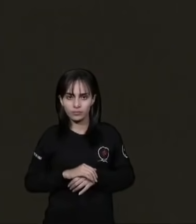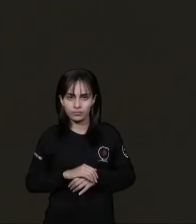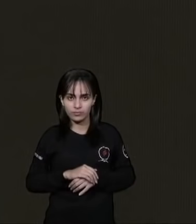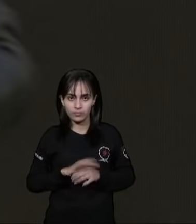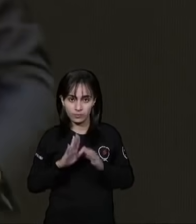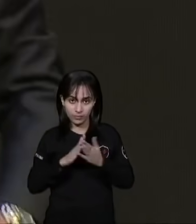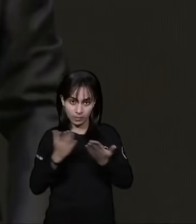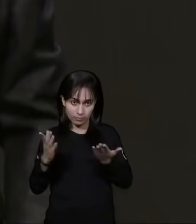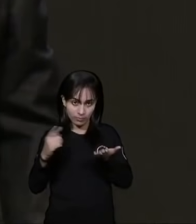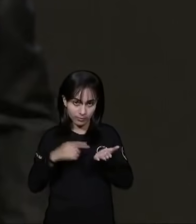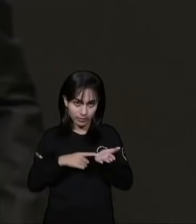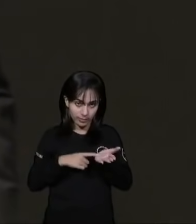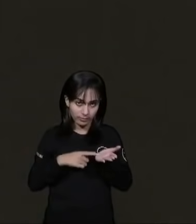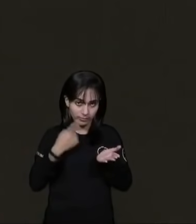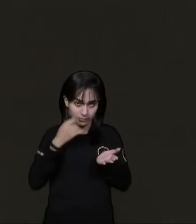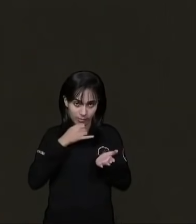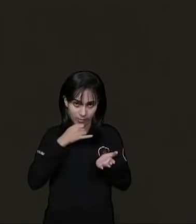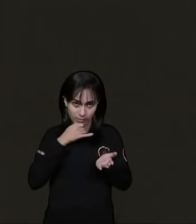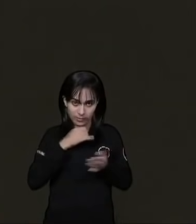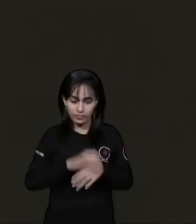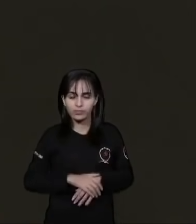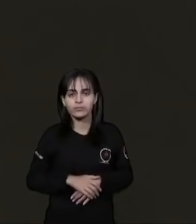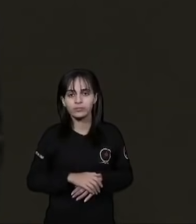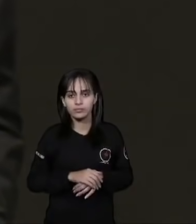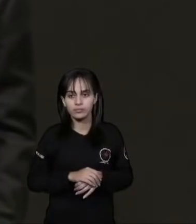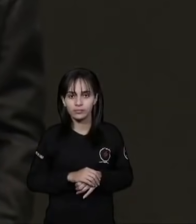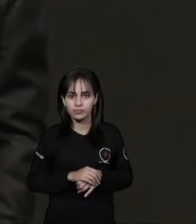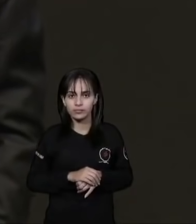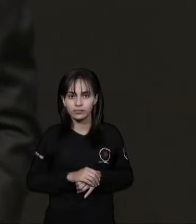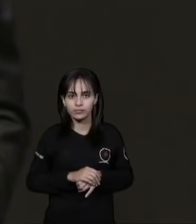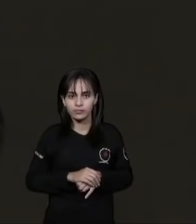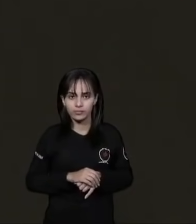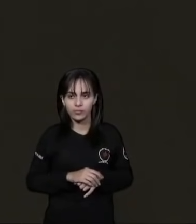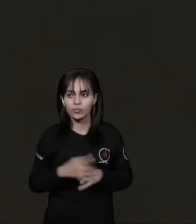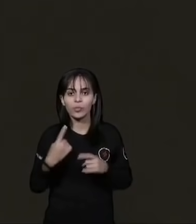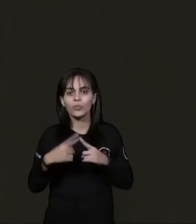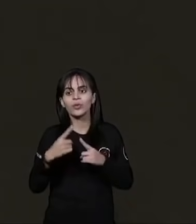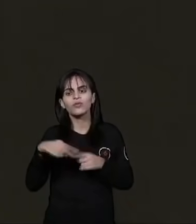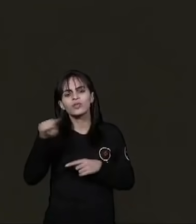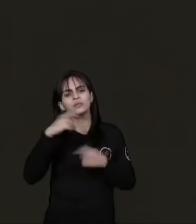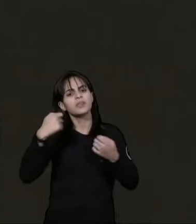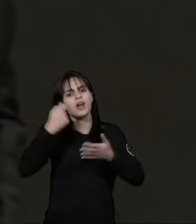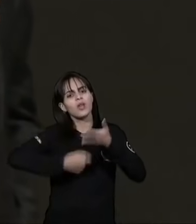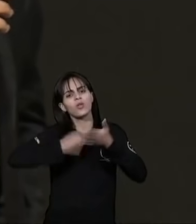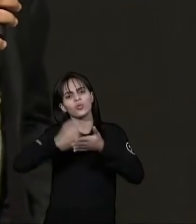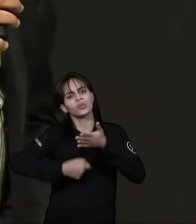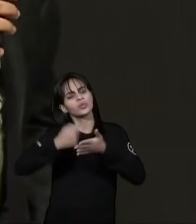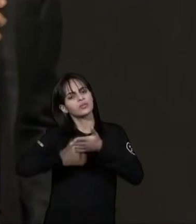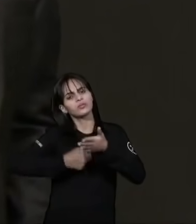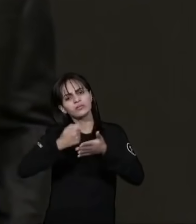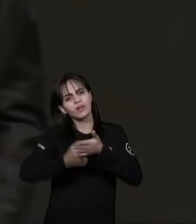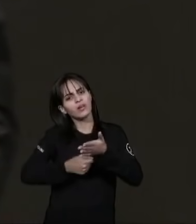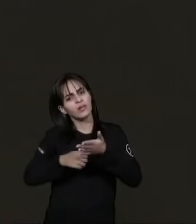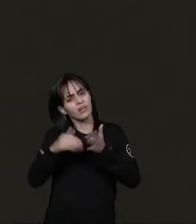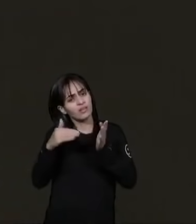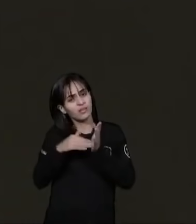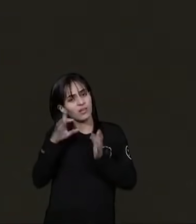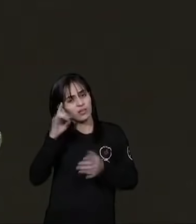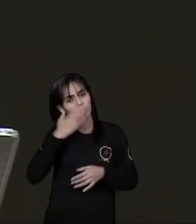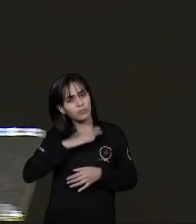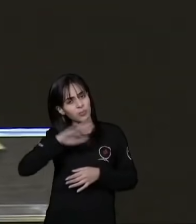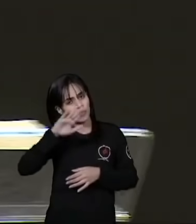e vamos a Bíblia o exemplo do que eu tô falando é porque você vai ter que lutar até para aquilo que Deus